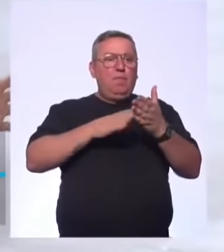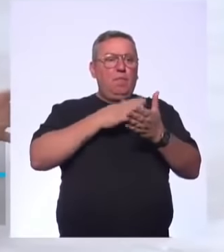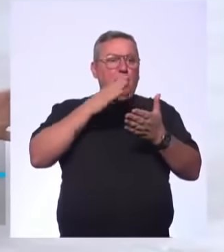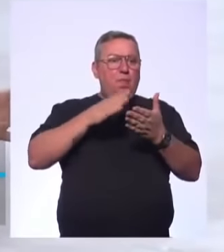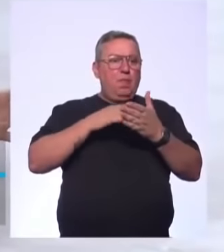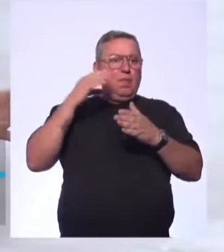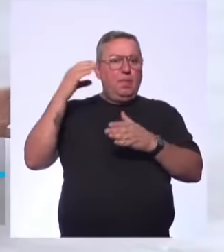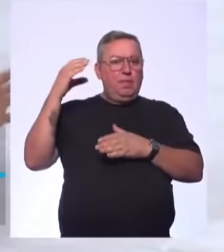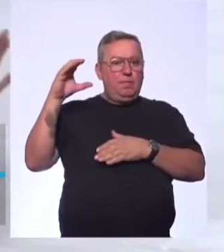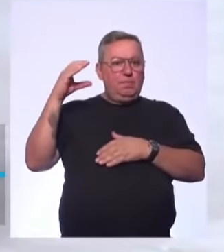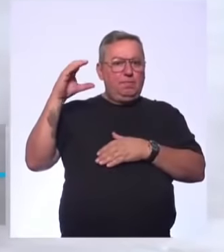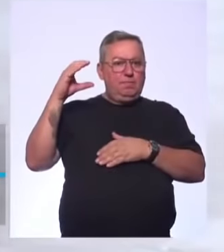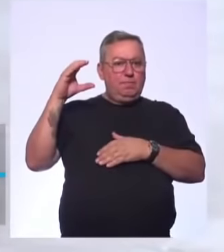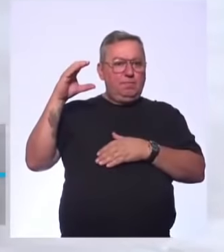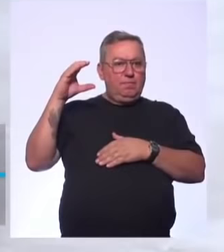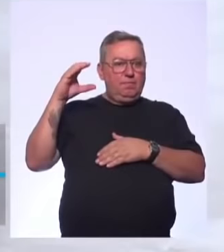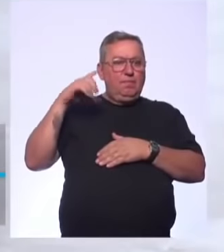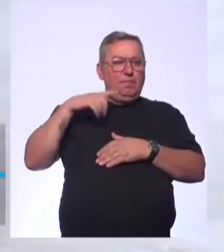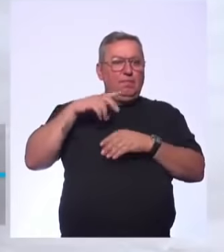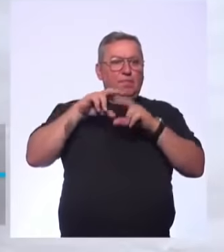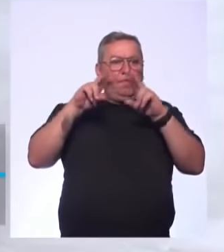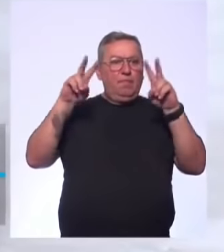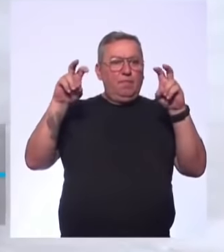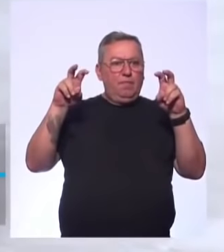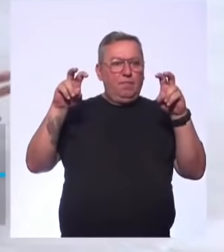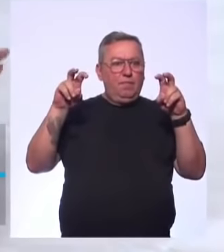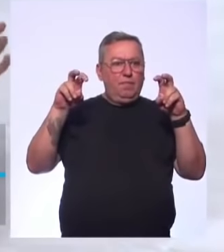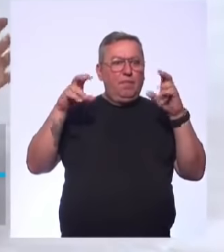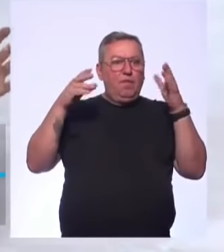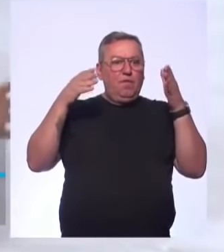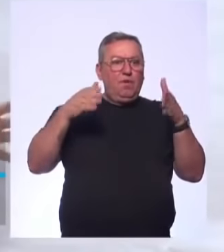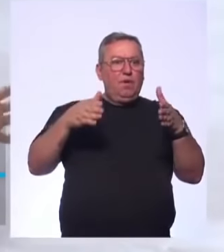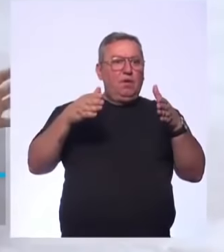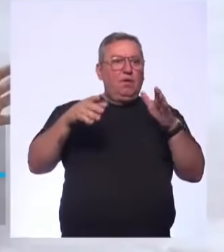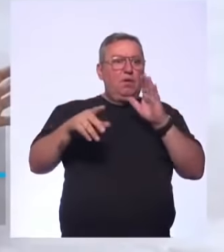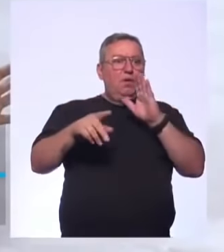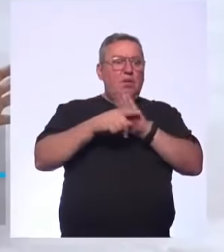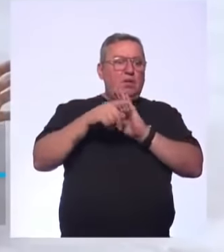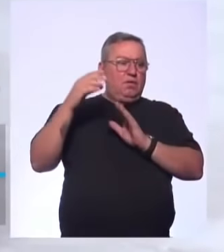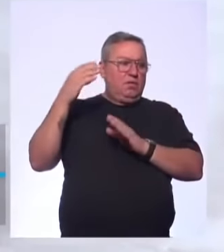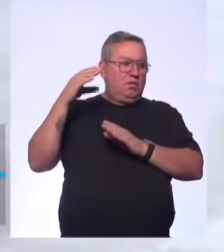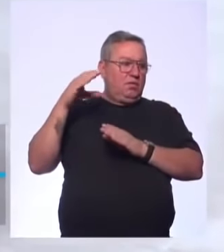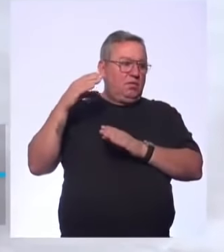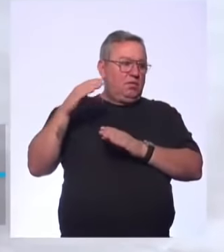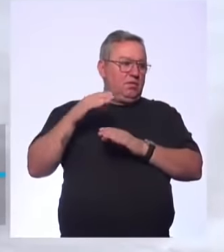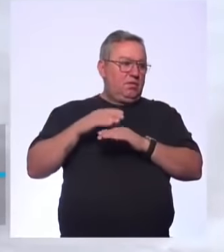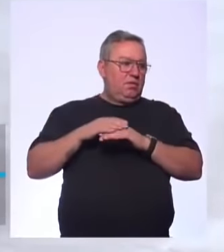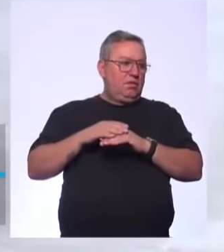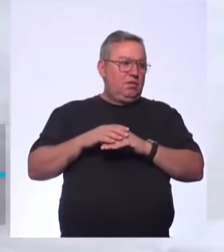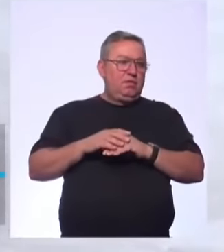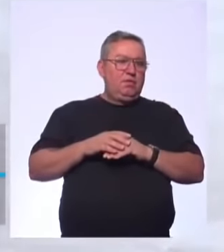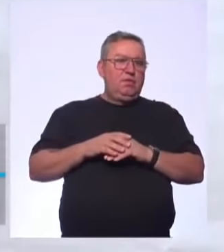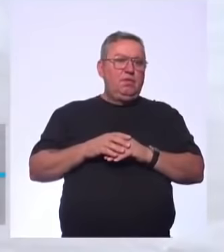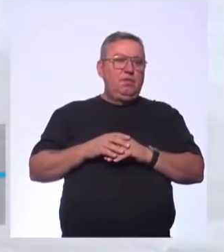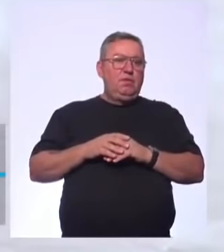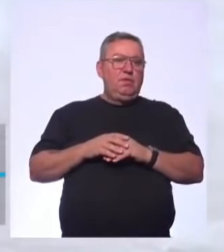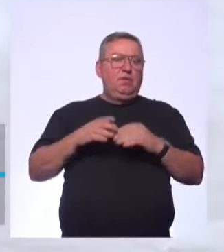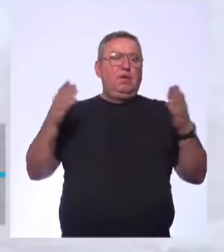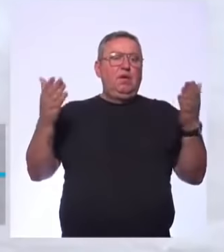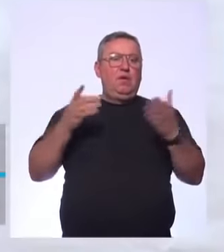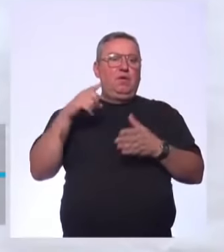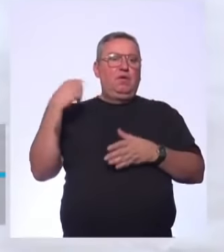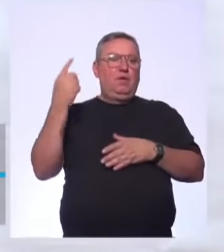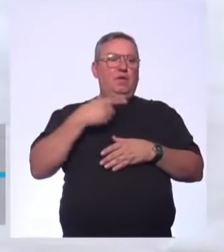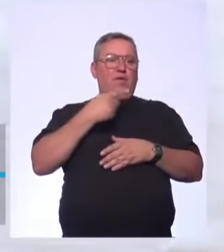de ciências, tá, gente? Então, o tema das aulas de inglês são temas ligados às ciências, ok? Então, agora, o que nós